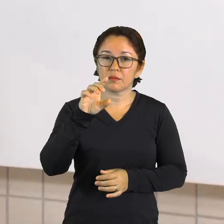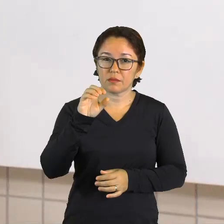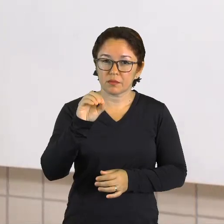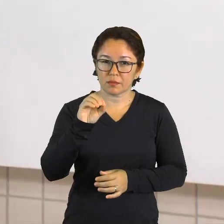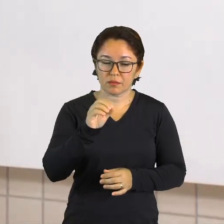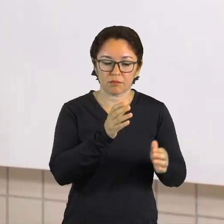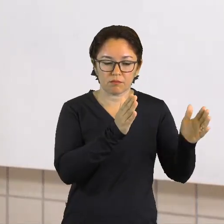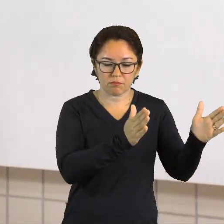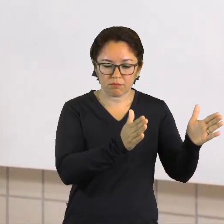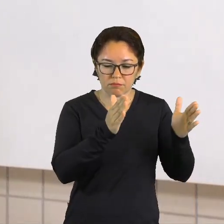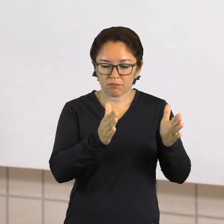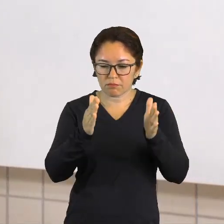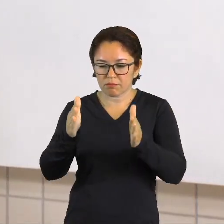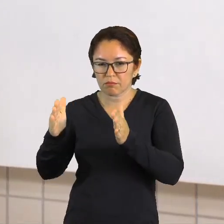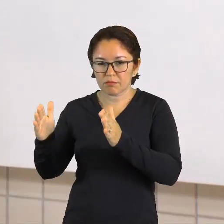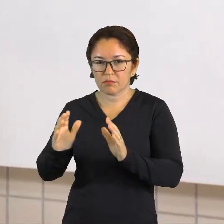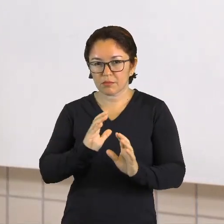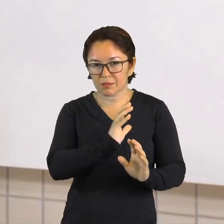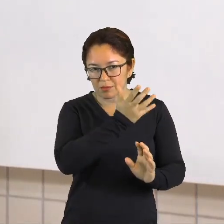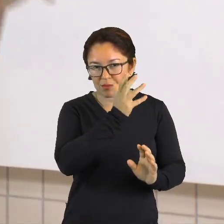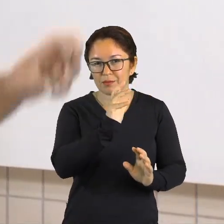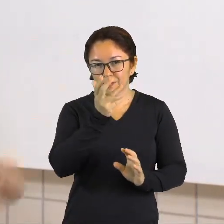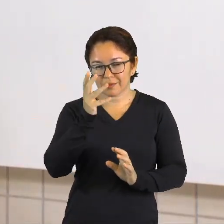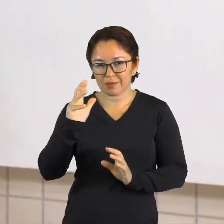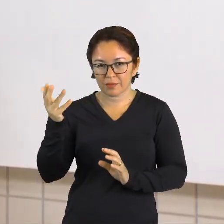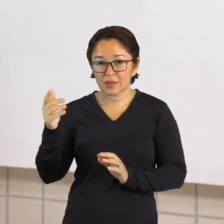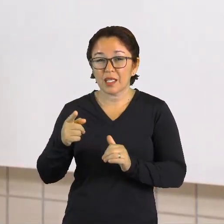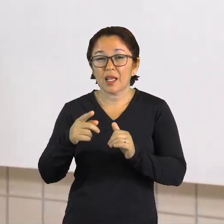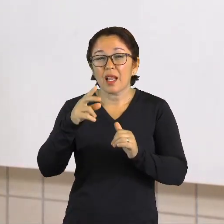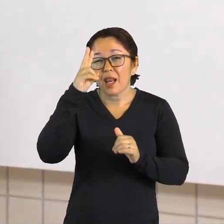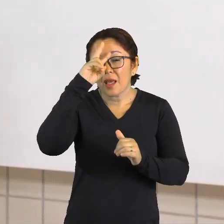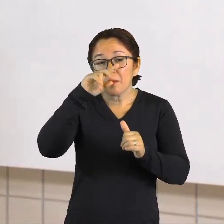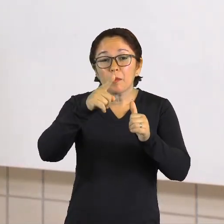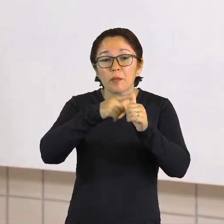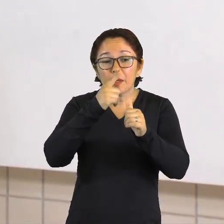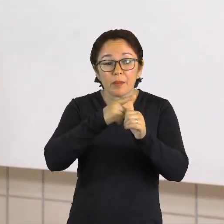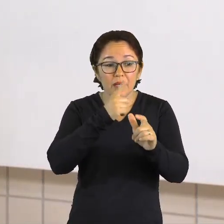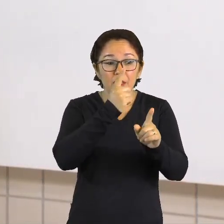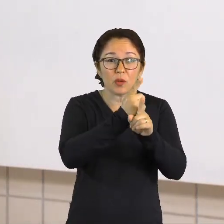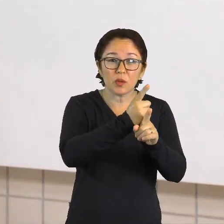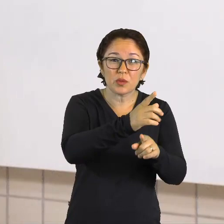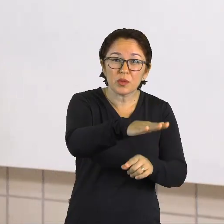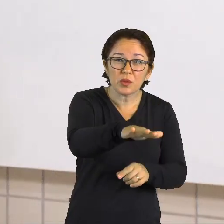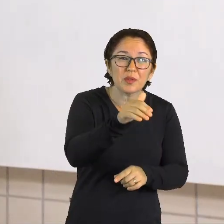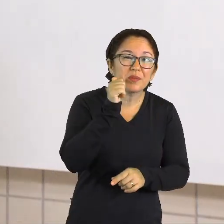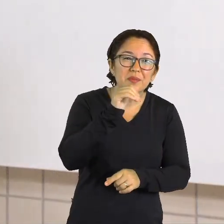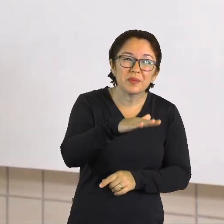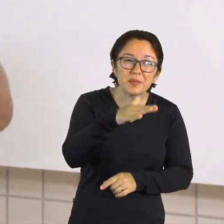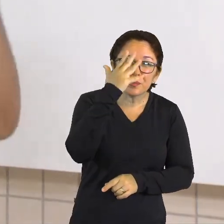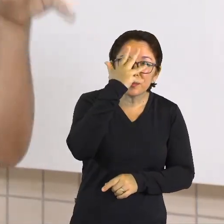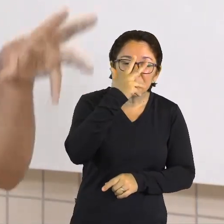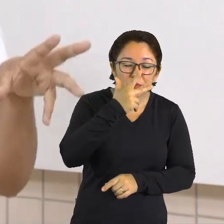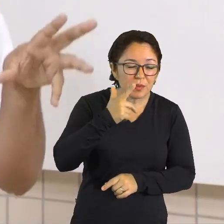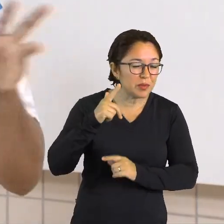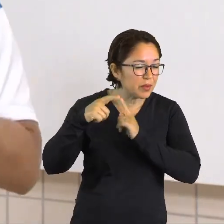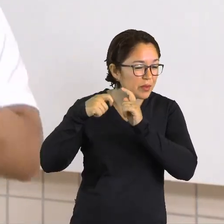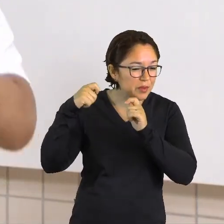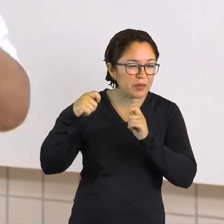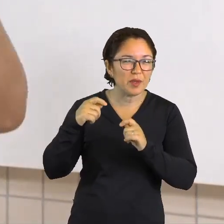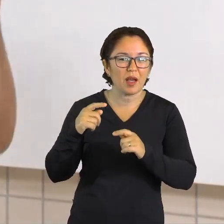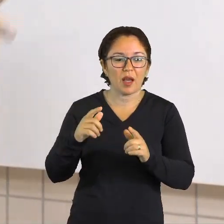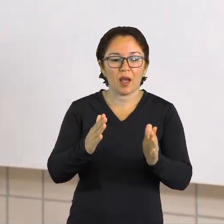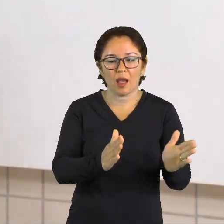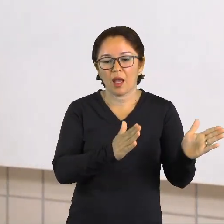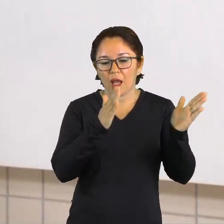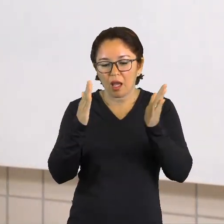primeiro momento é quando ele vê a menina bonita do laço de fita. Aí já tem o segundo momento ali, que quando ele pergunta a ela, ela explica: eu tomei café. Então você